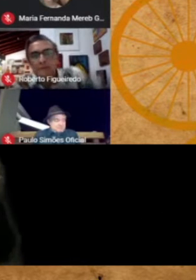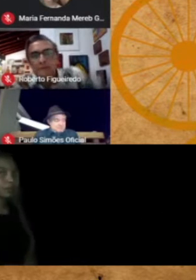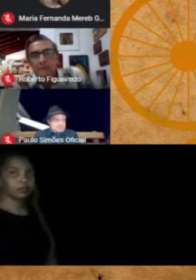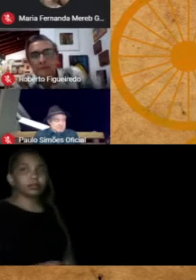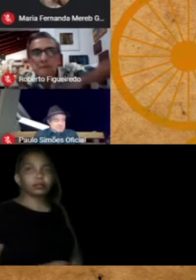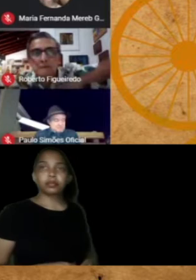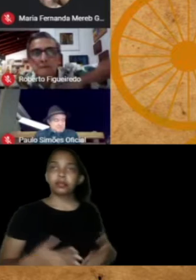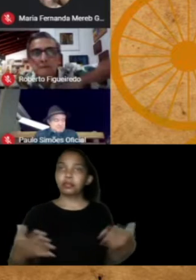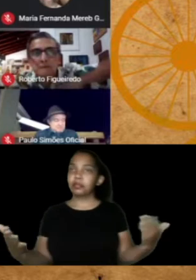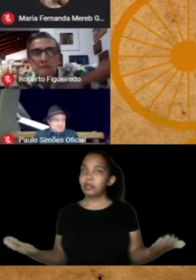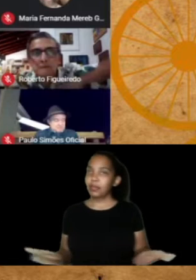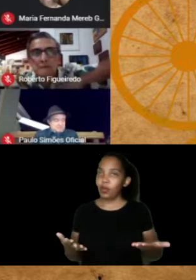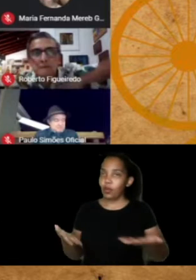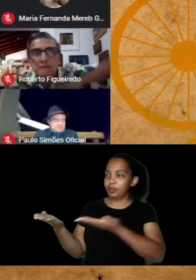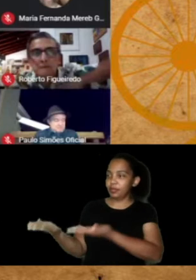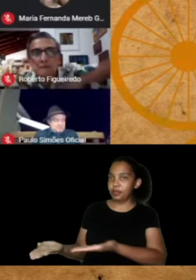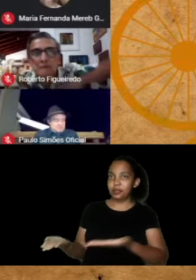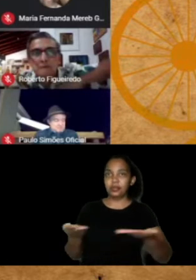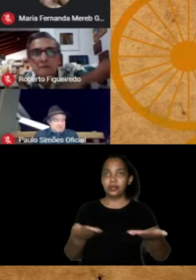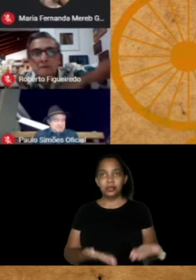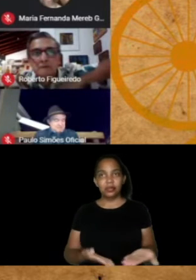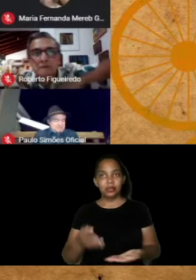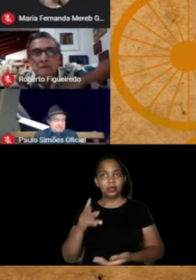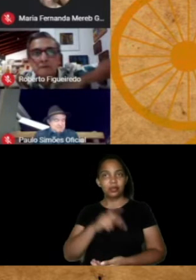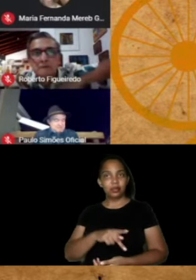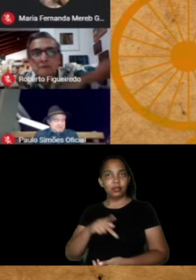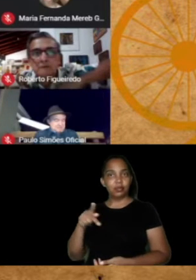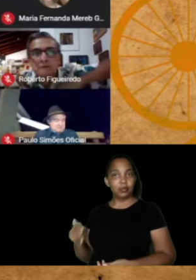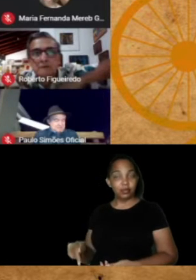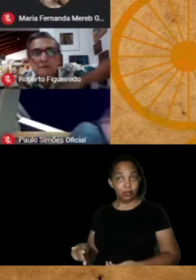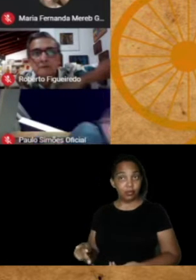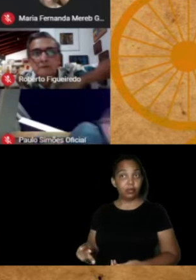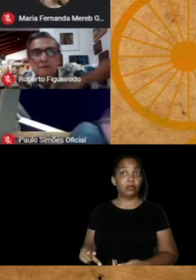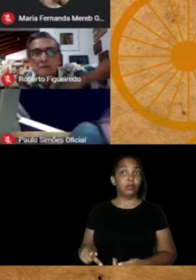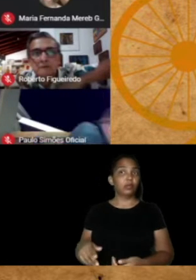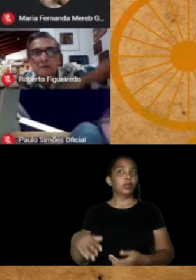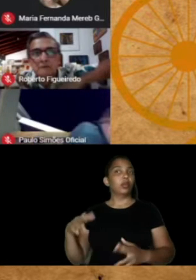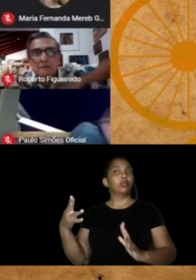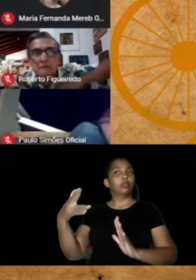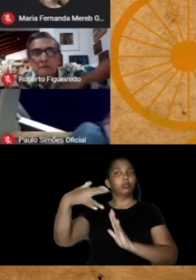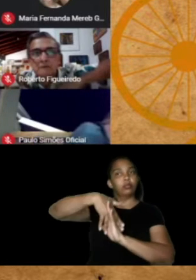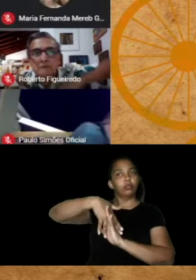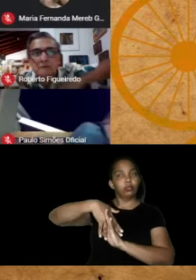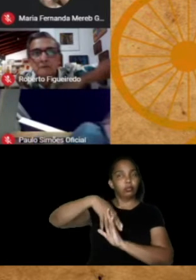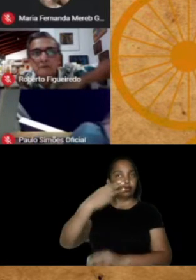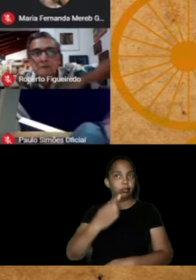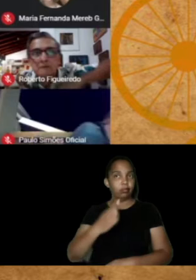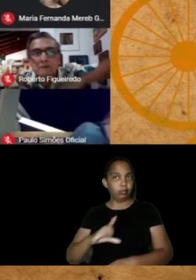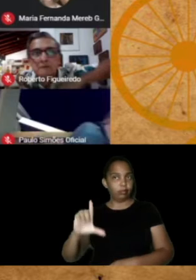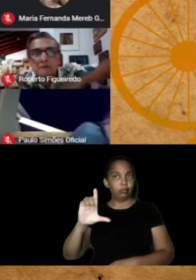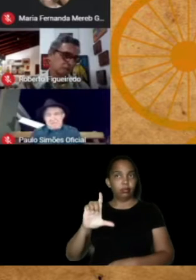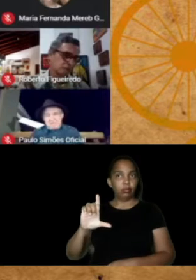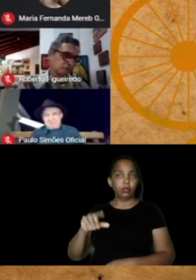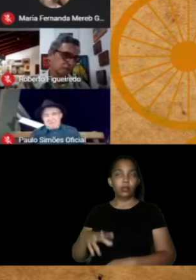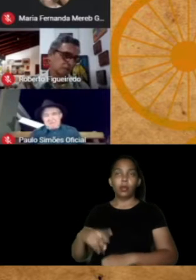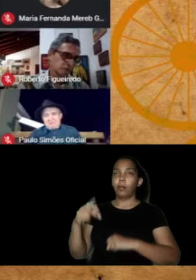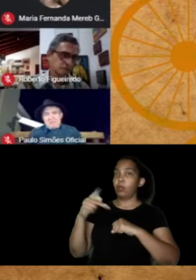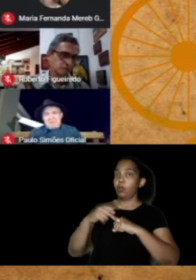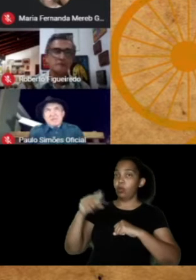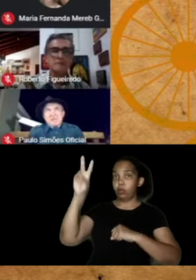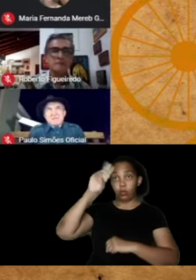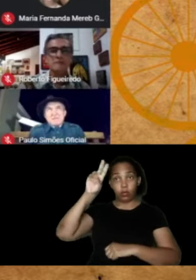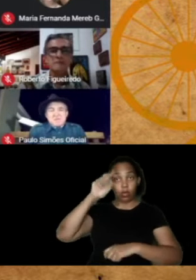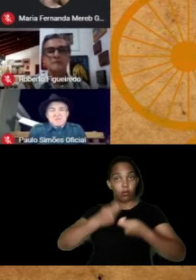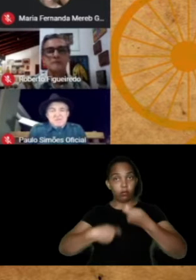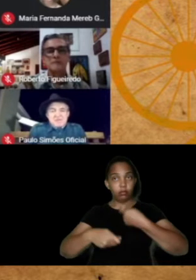convido o professor de História pela Universidade Federal de Mato Grosso do Sul, campus de Três Lagoas, pós-graduado em História da Economia e